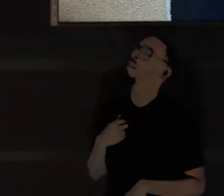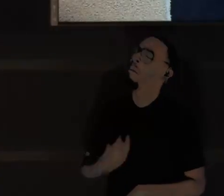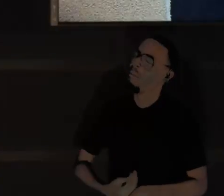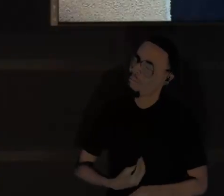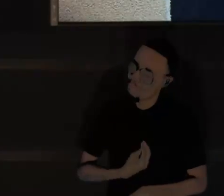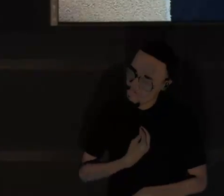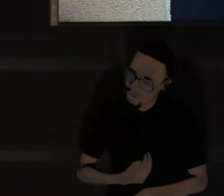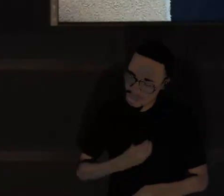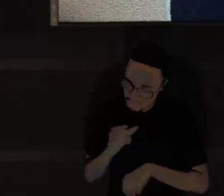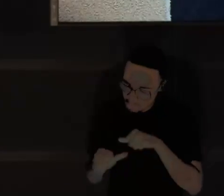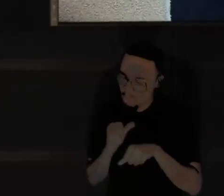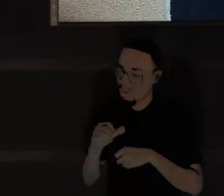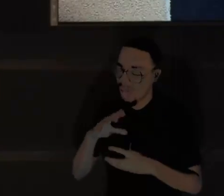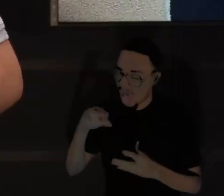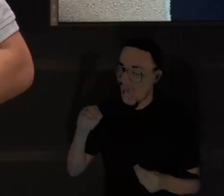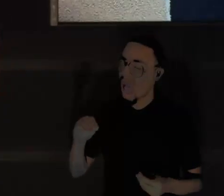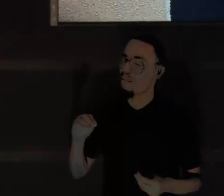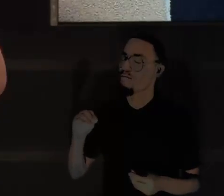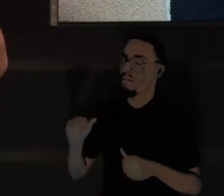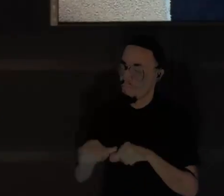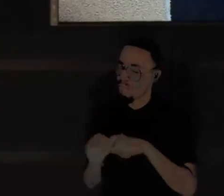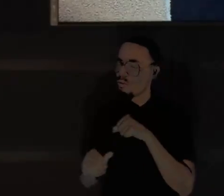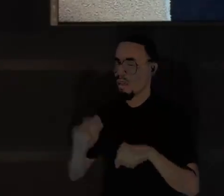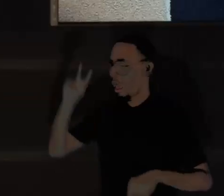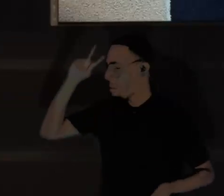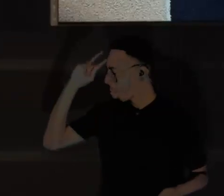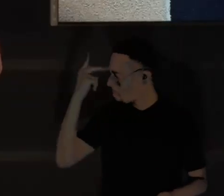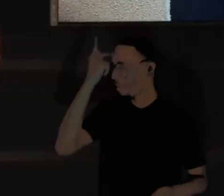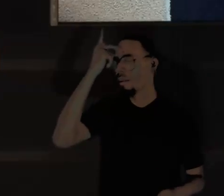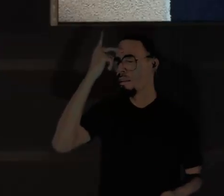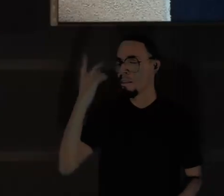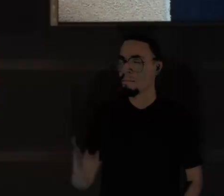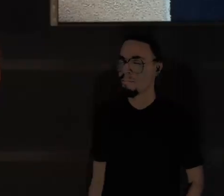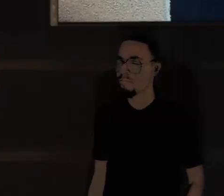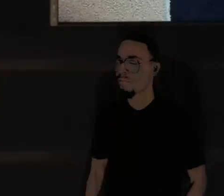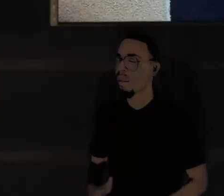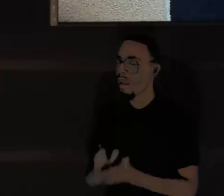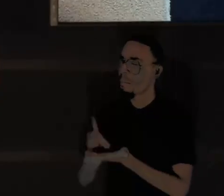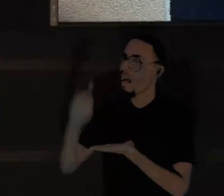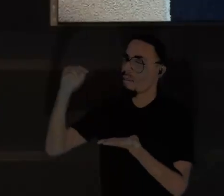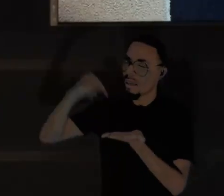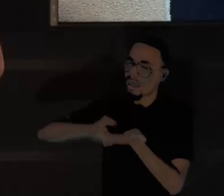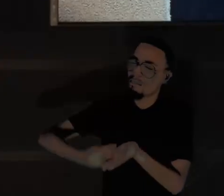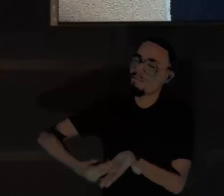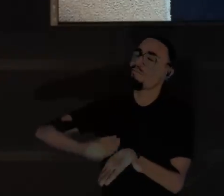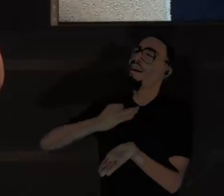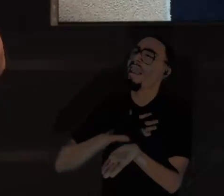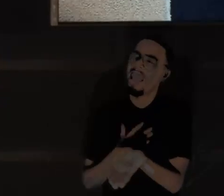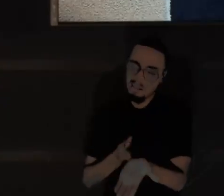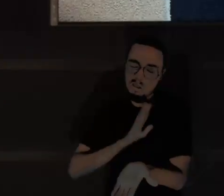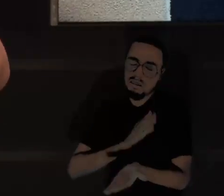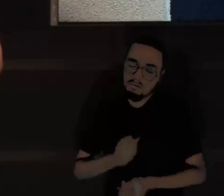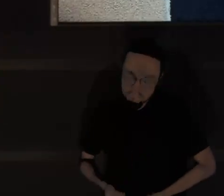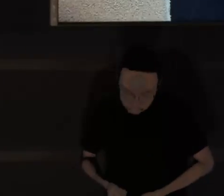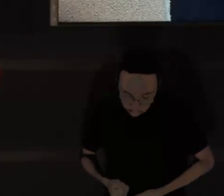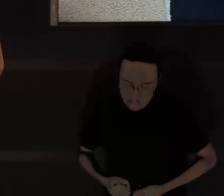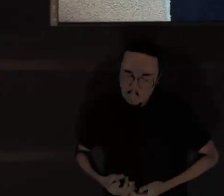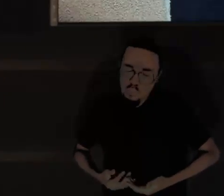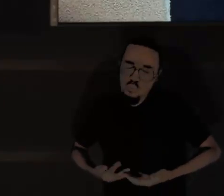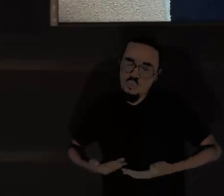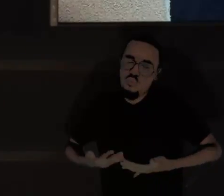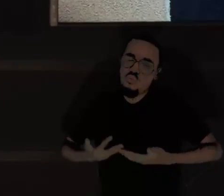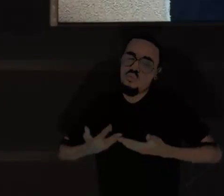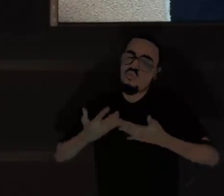a mente. Tu és poderoso e enquanto ouvimos tua palavra, vai incendiando o nosso ser, vai incendiando o nosso coração,